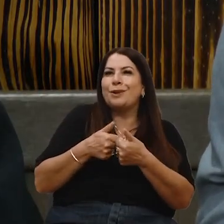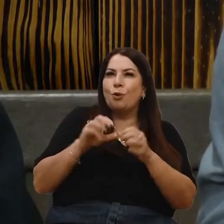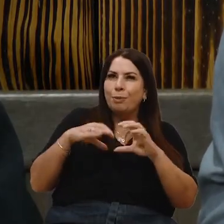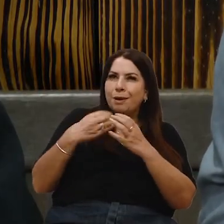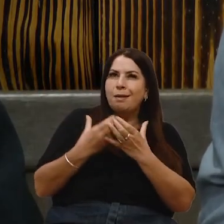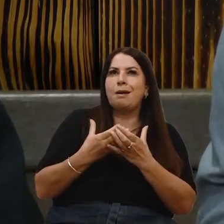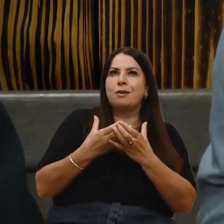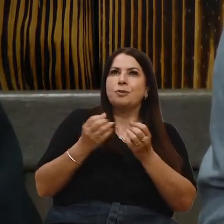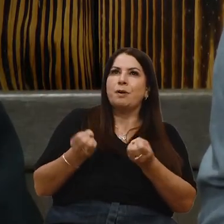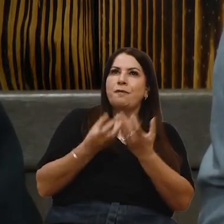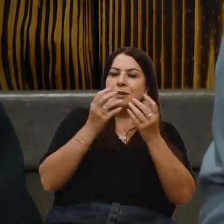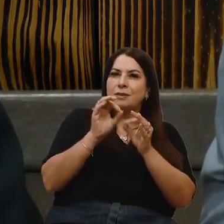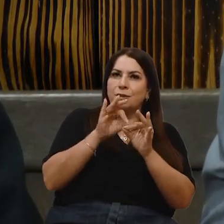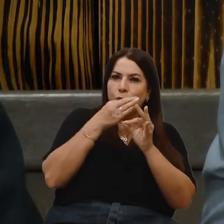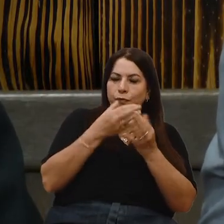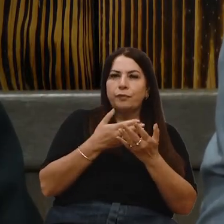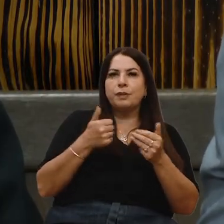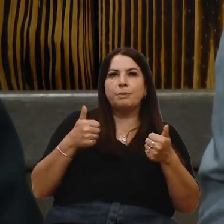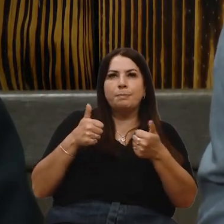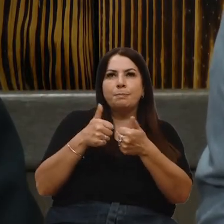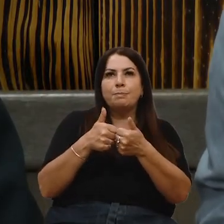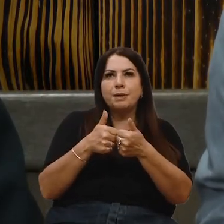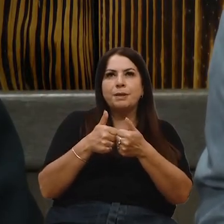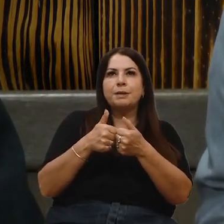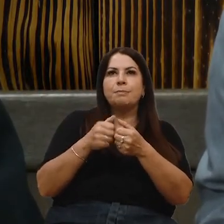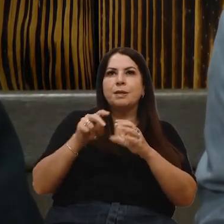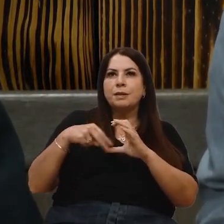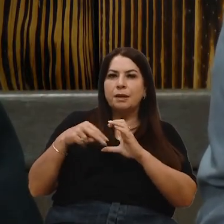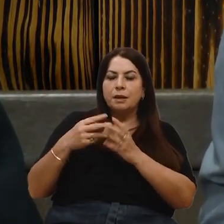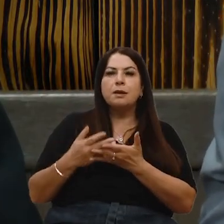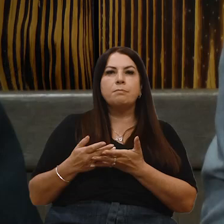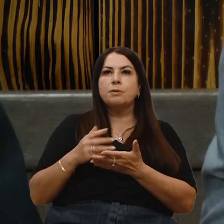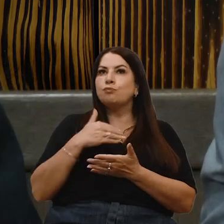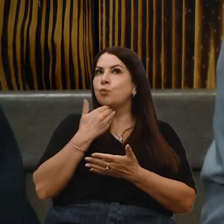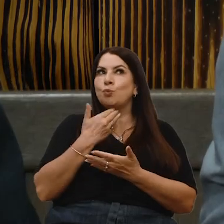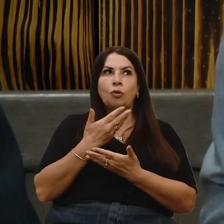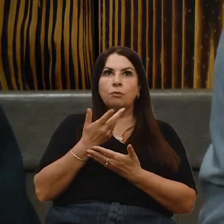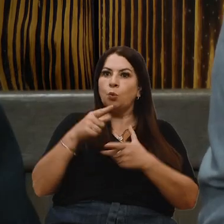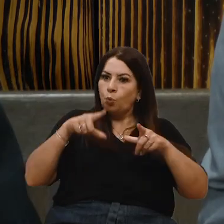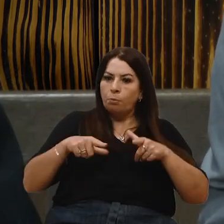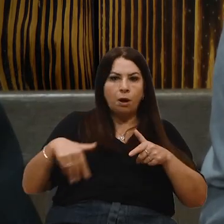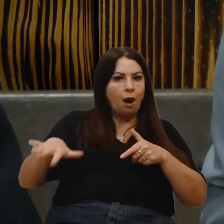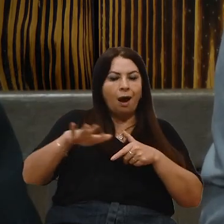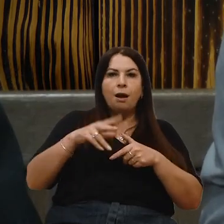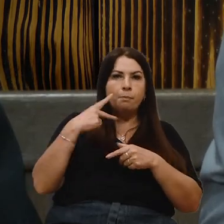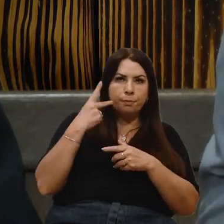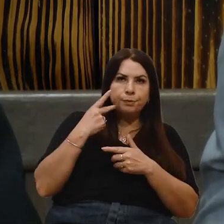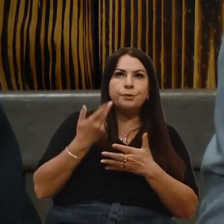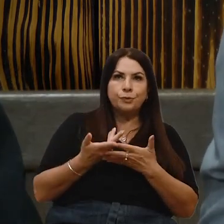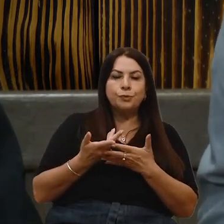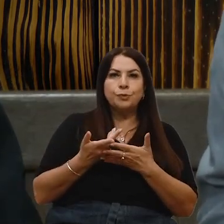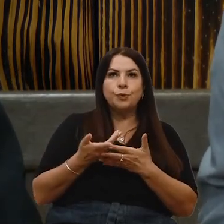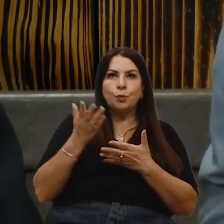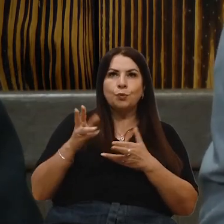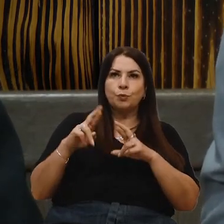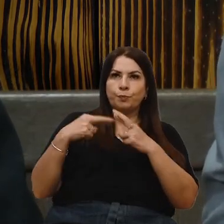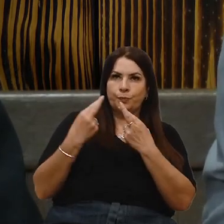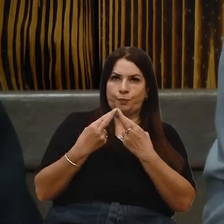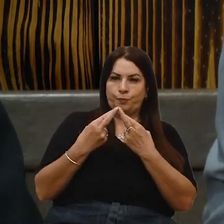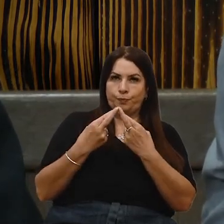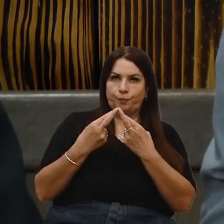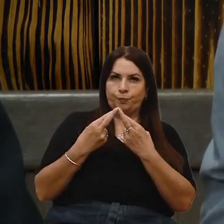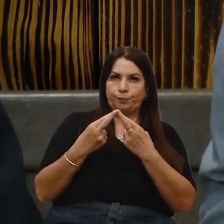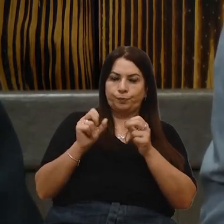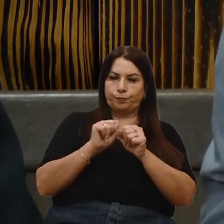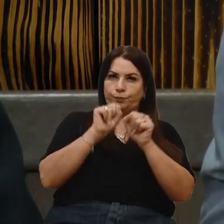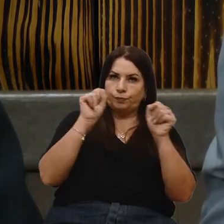aproximar a comunidade para a Festa da Uva e aproximar também para a Câmara de Vereadores, que não adianta, o ambiente é político. Hoje, na